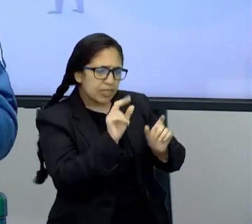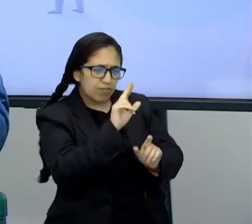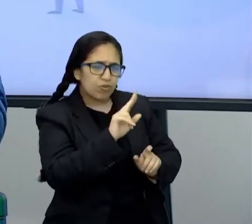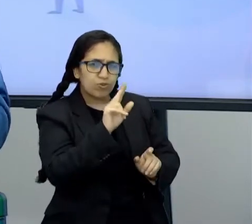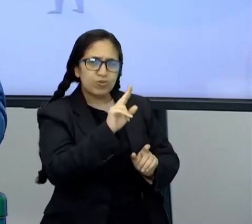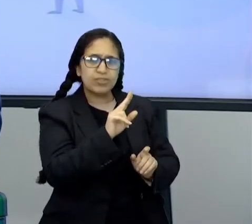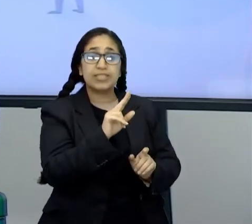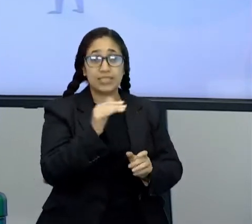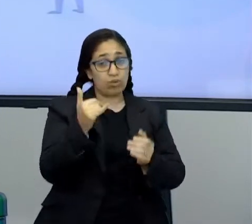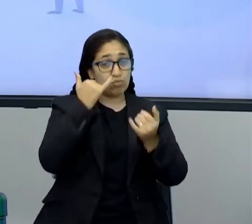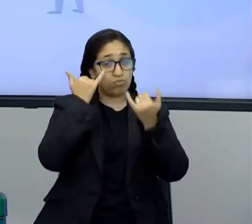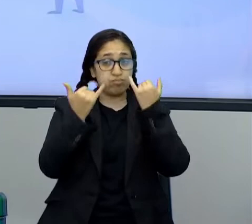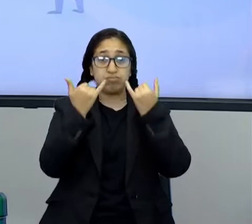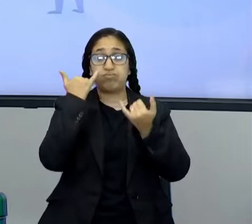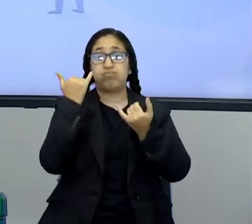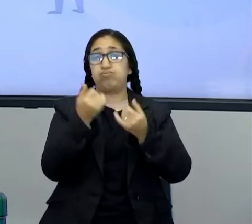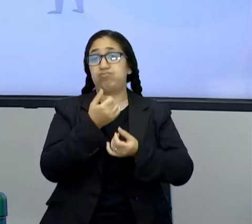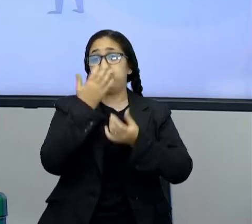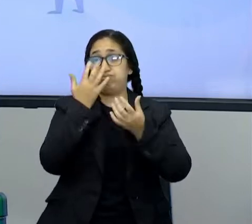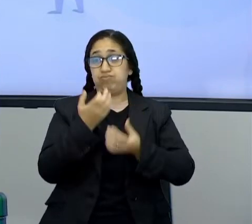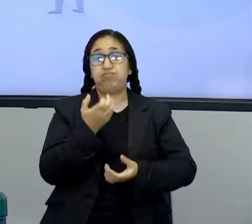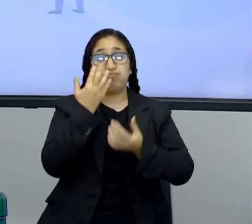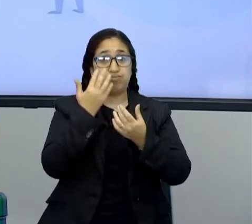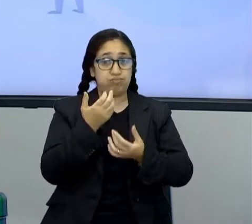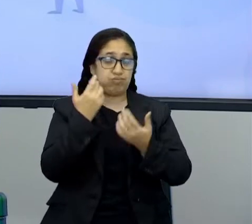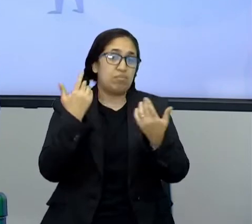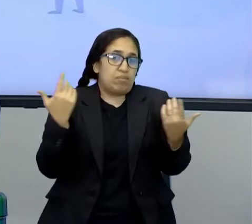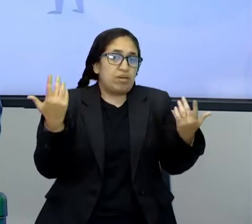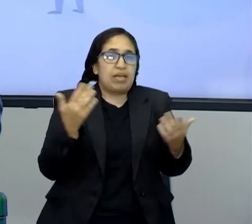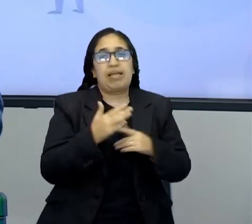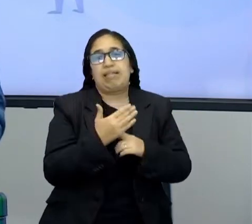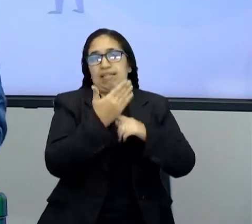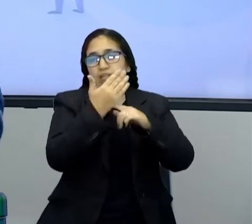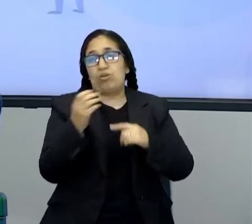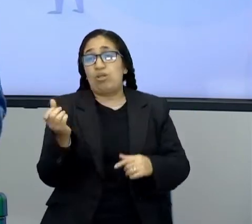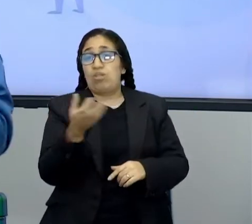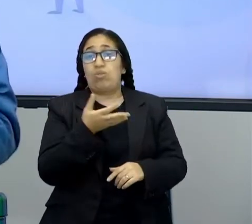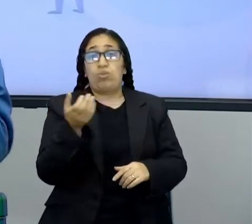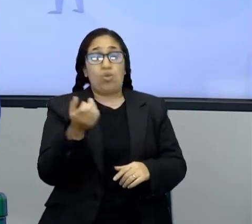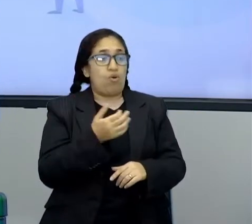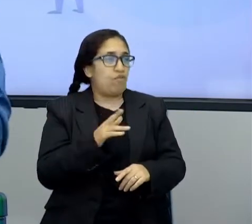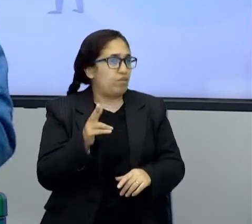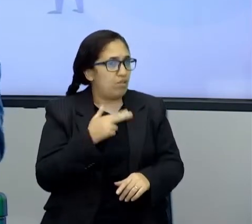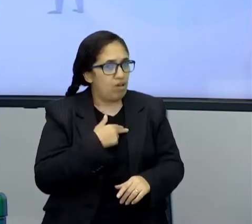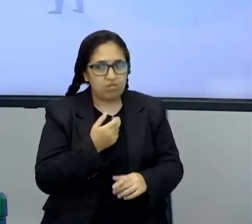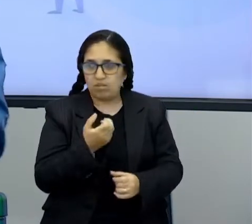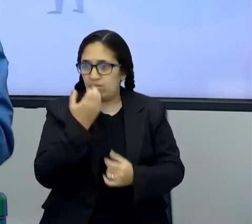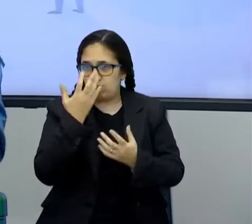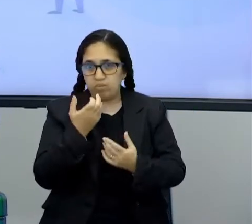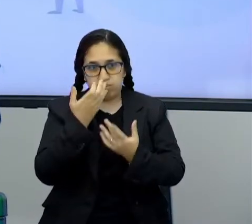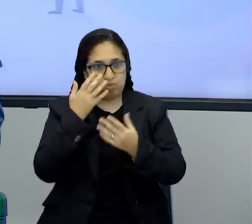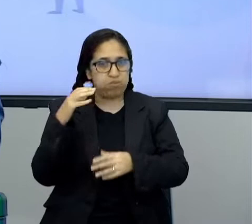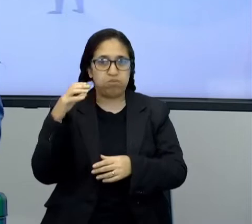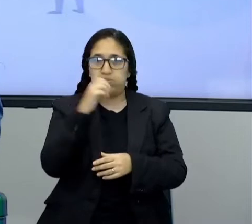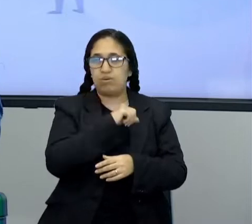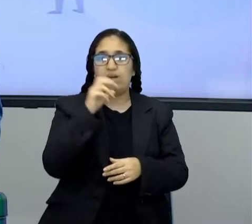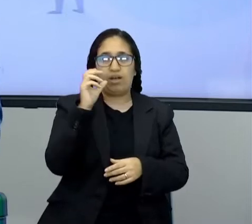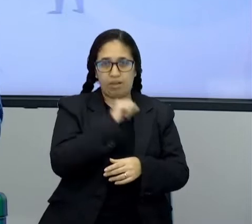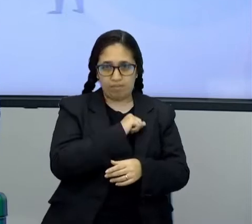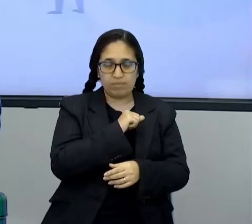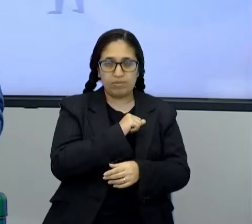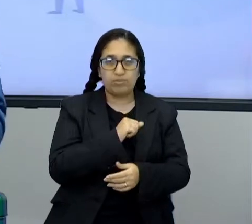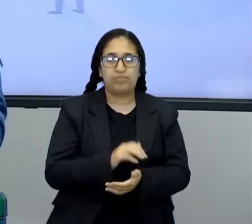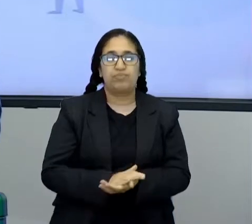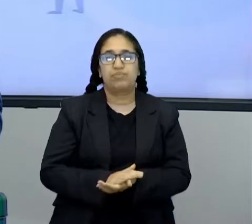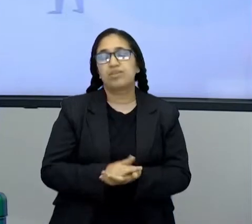muita informação, né? Essa questão das novas tecnologias, a gente comentou muito com eles. É muita informação, muito rápido, rápido. E